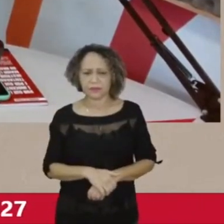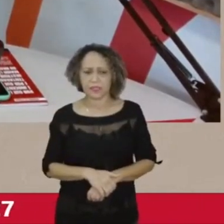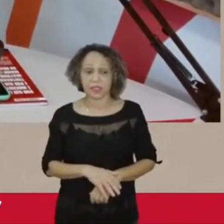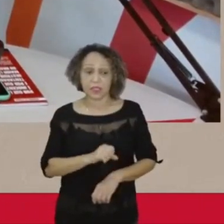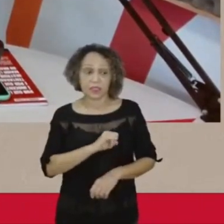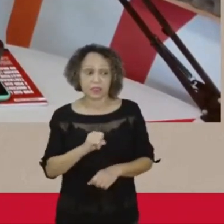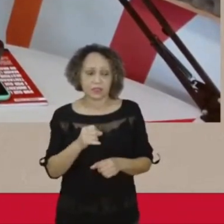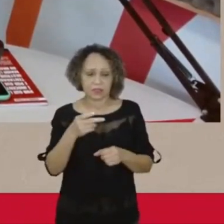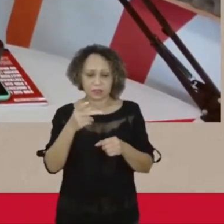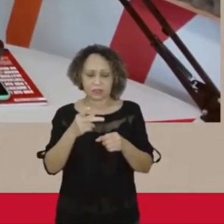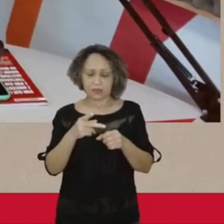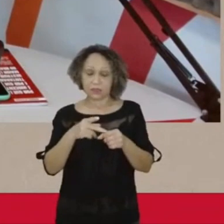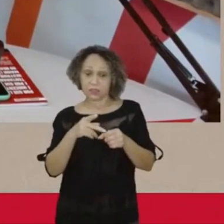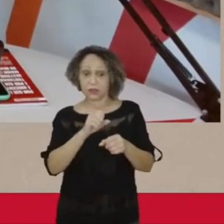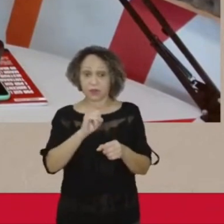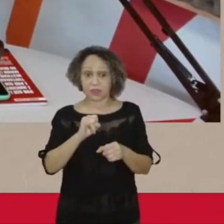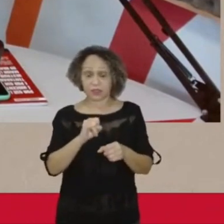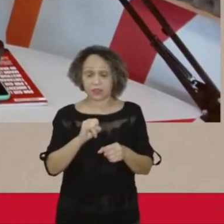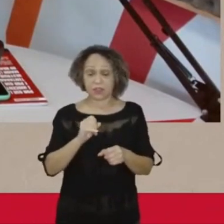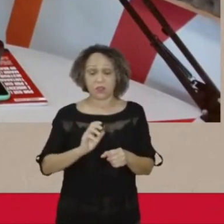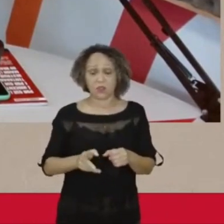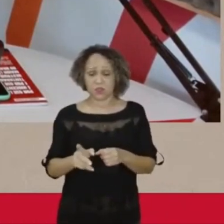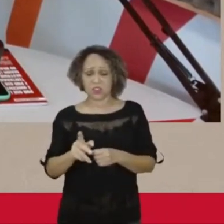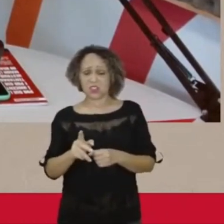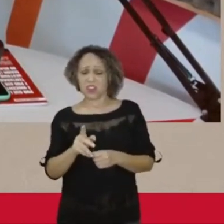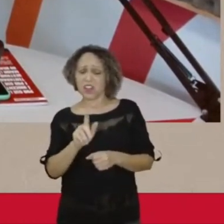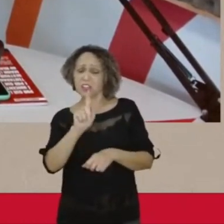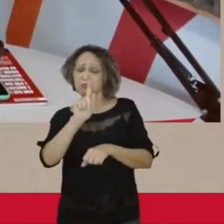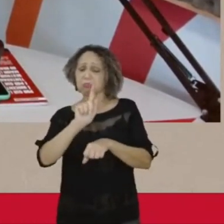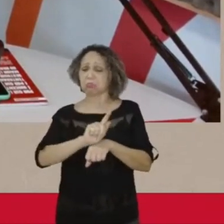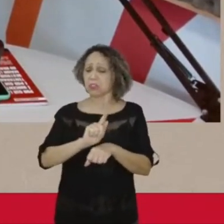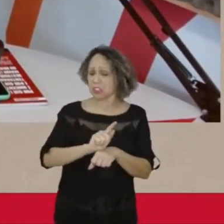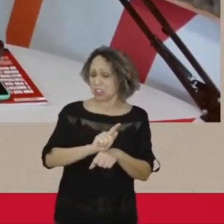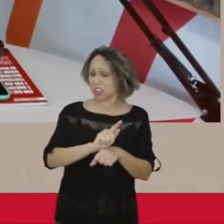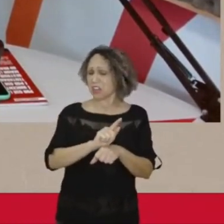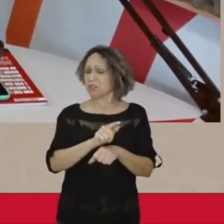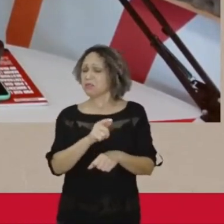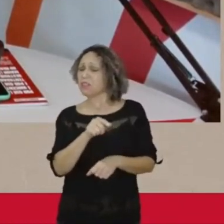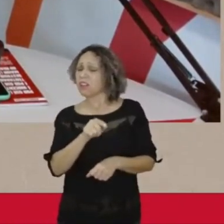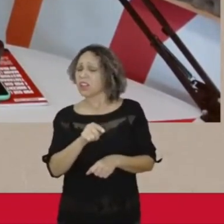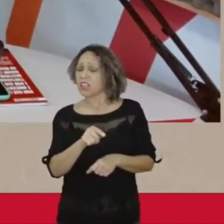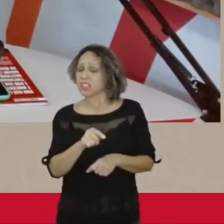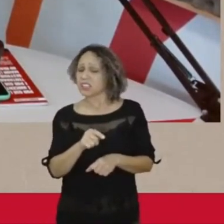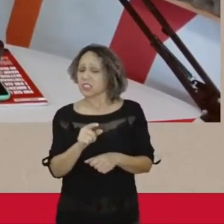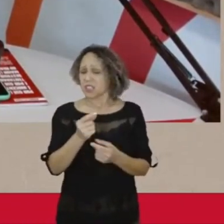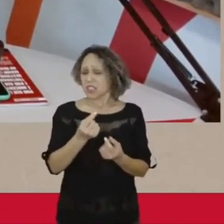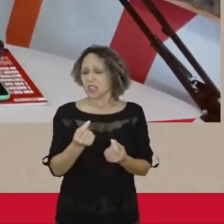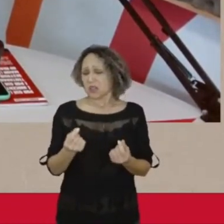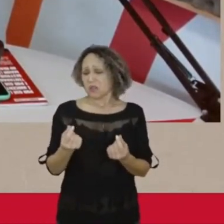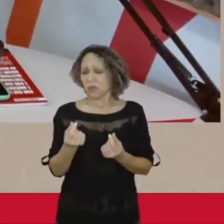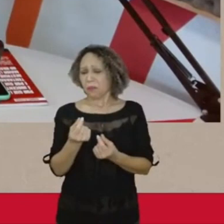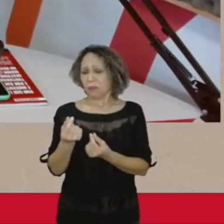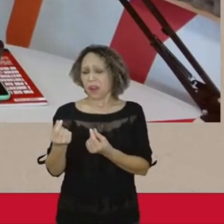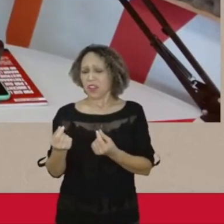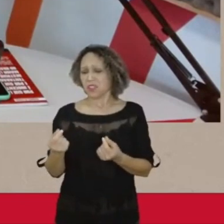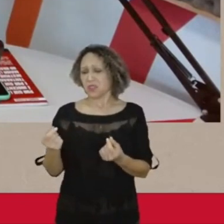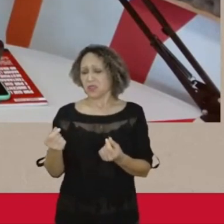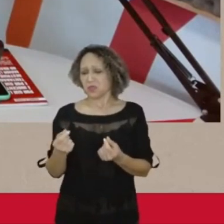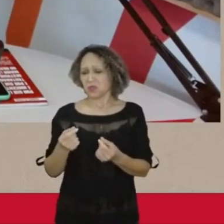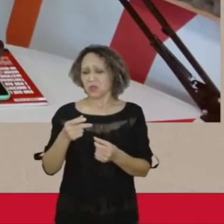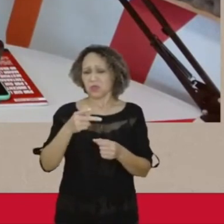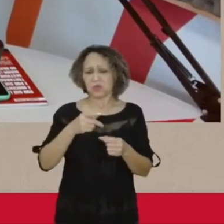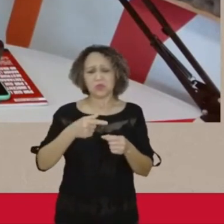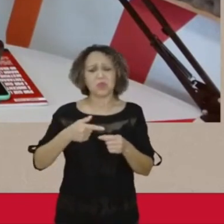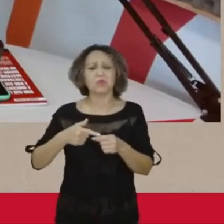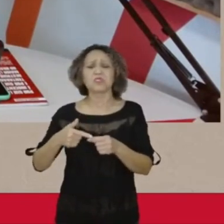Petrobras continuar com esse modelo de gestão, esse modelo de precificação dos combustíveis, o que vai ser da Petrobras a longo